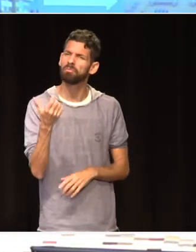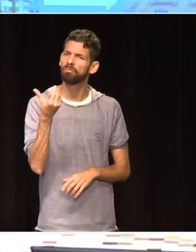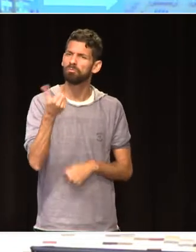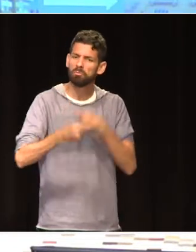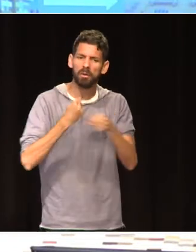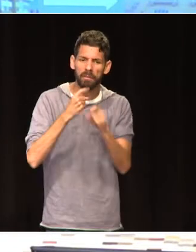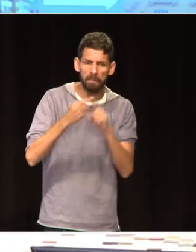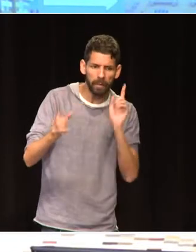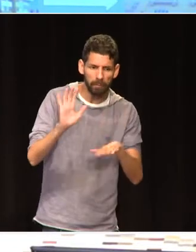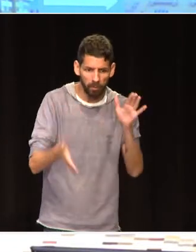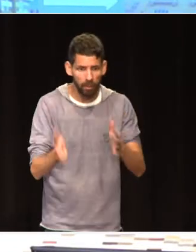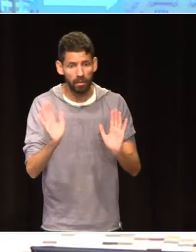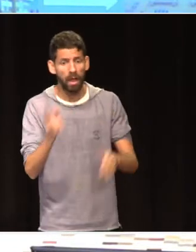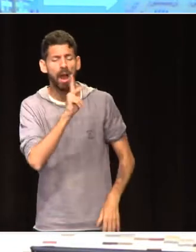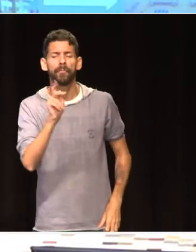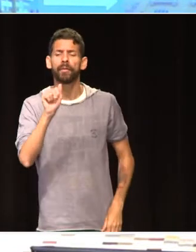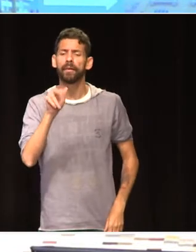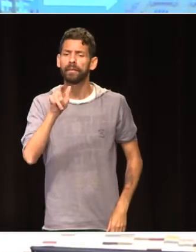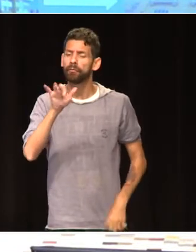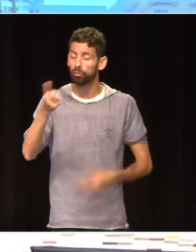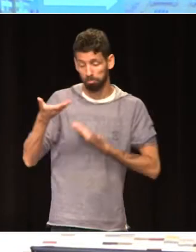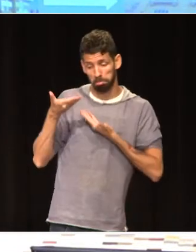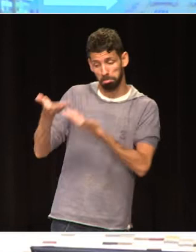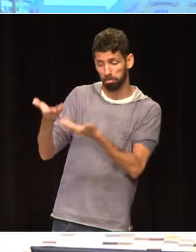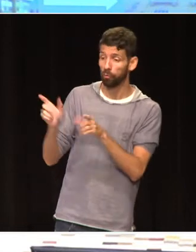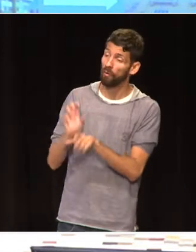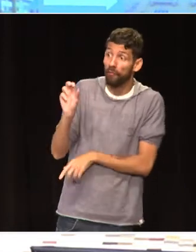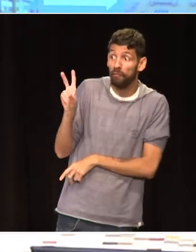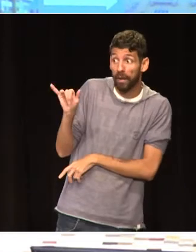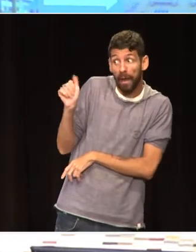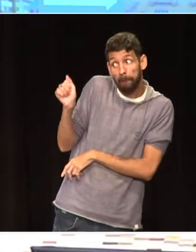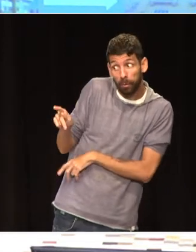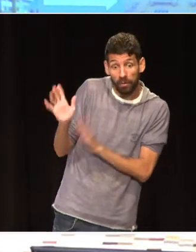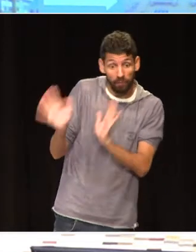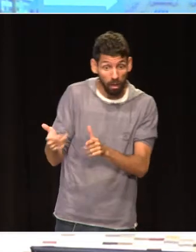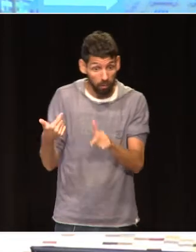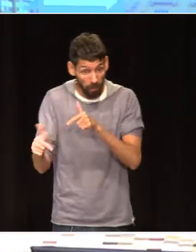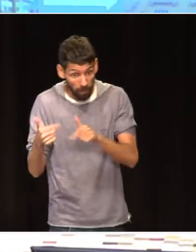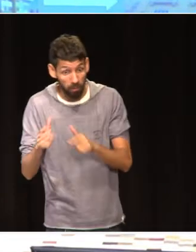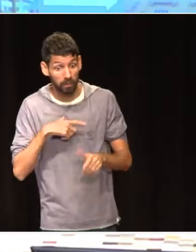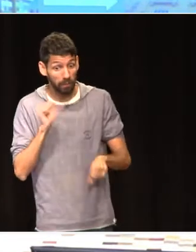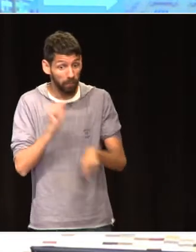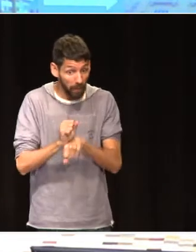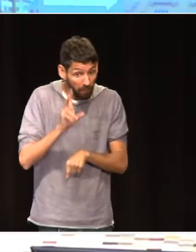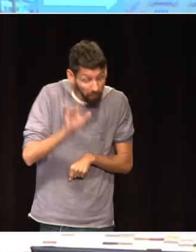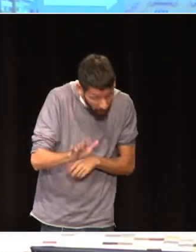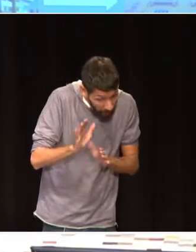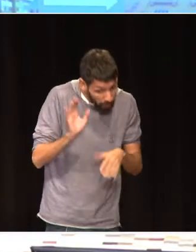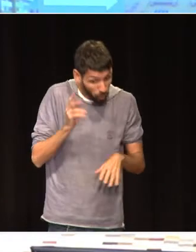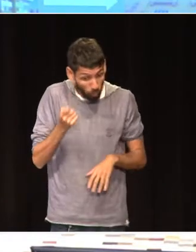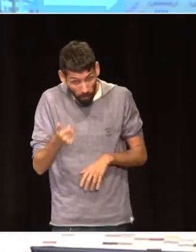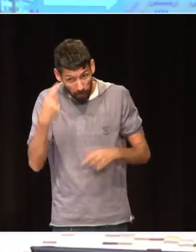meio. E a professora Ana Flores me convidou, falou que ia se aposentar e que o trabalho ia parar, que ela